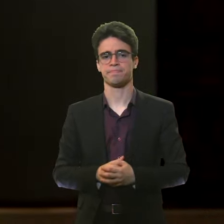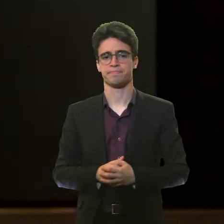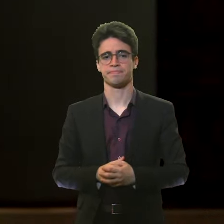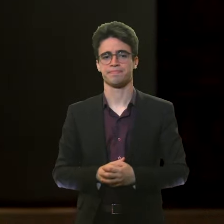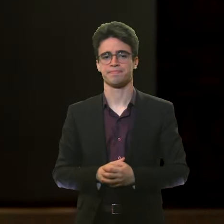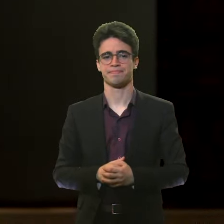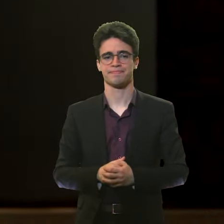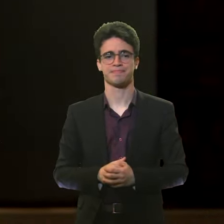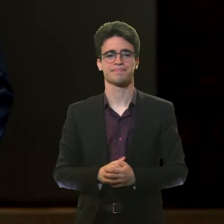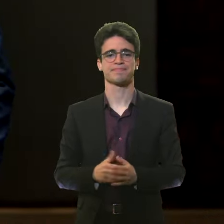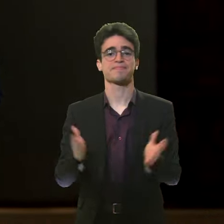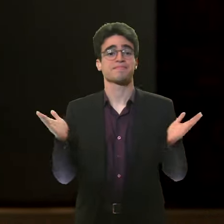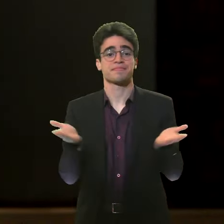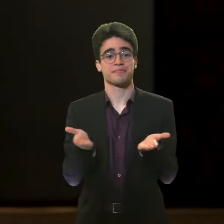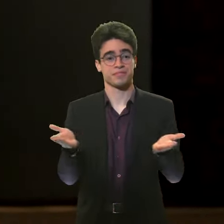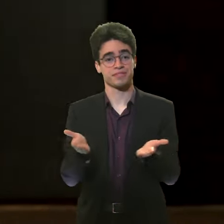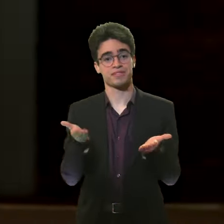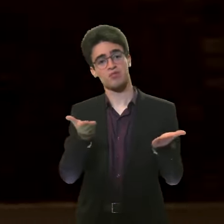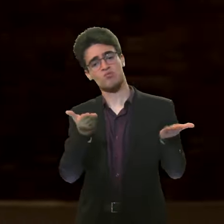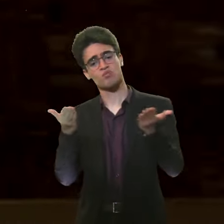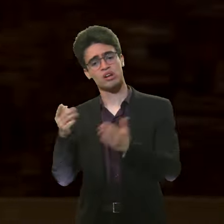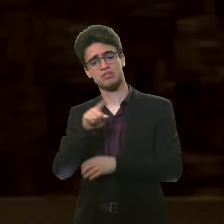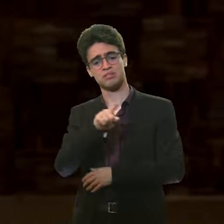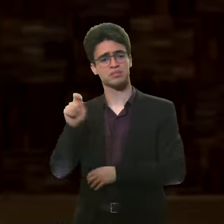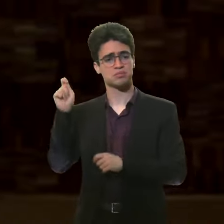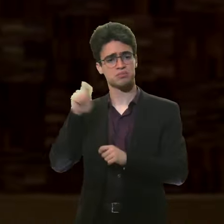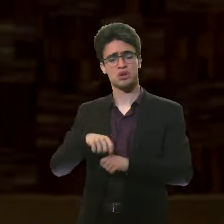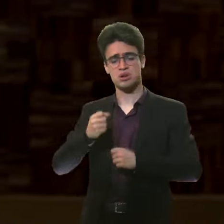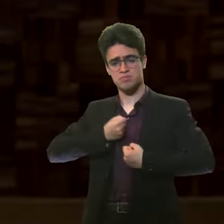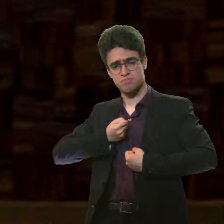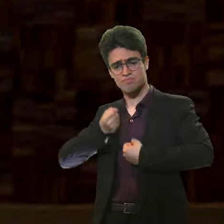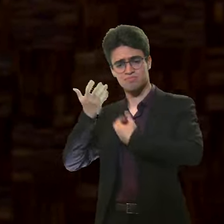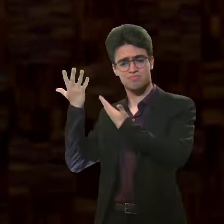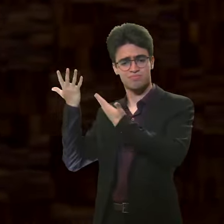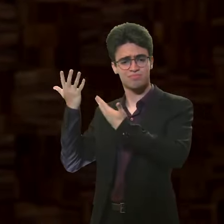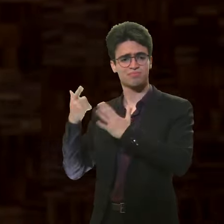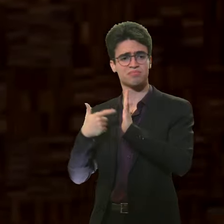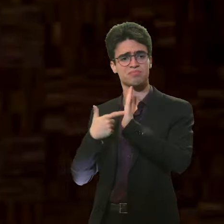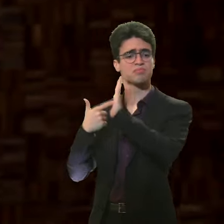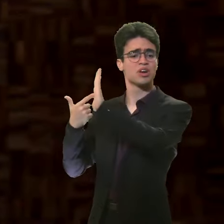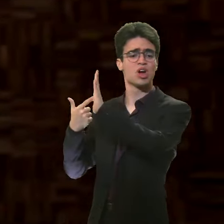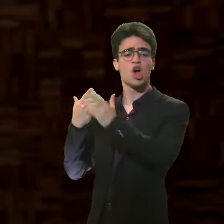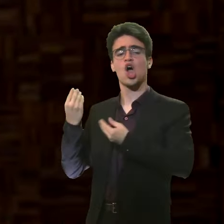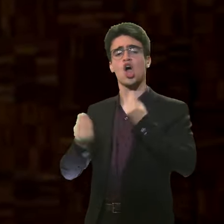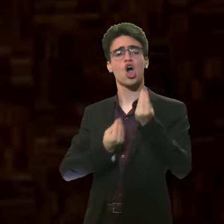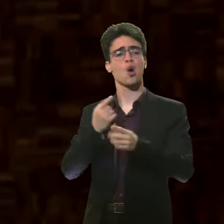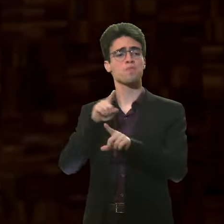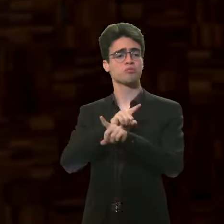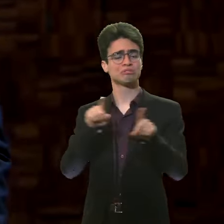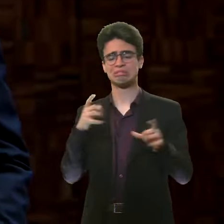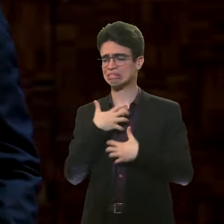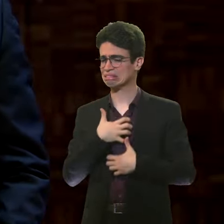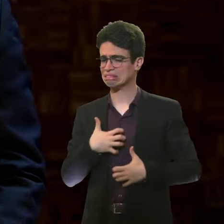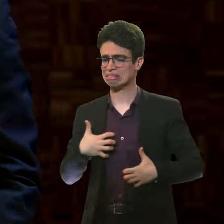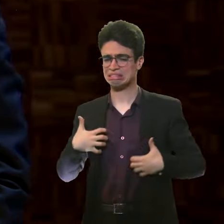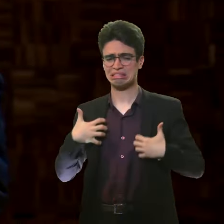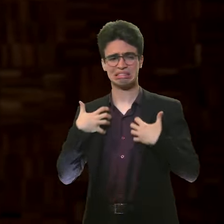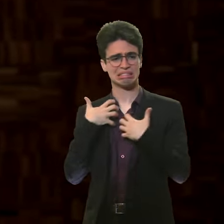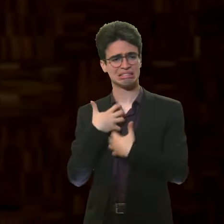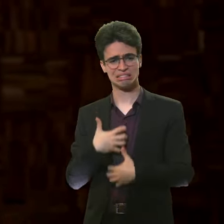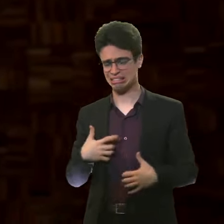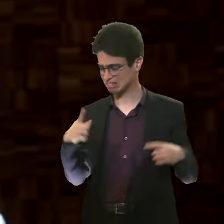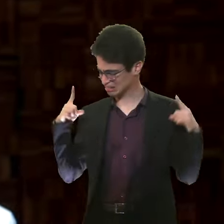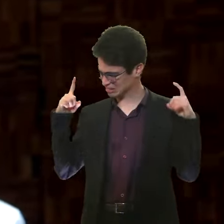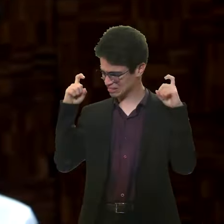Eu quero te convidar a falar para o Senhor quais são as dúvidas e crises que talvez estão aí no